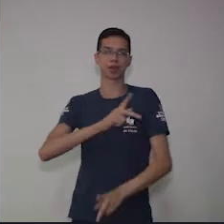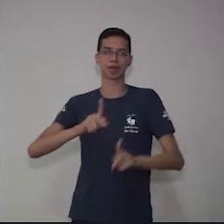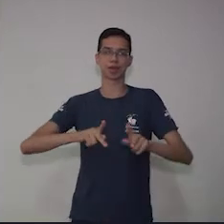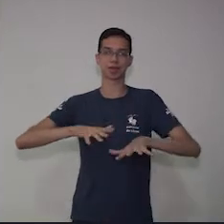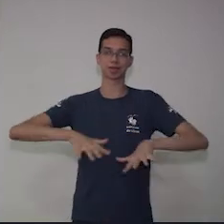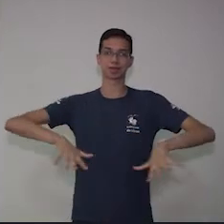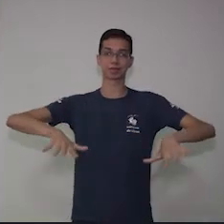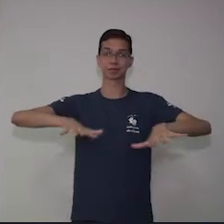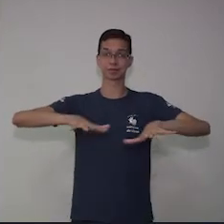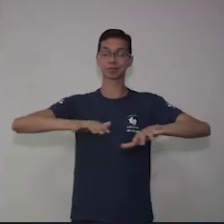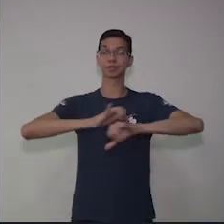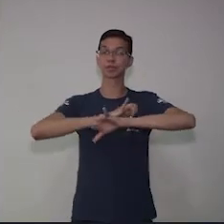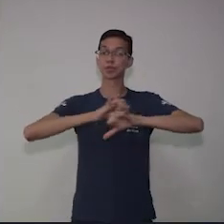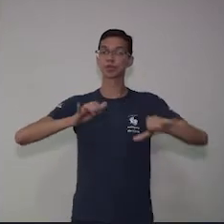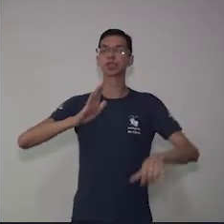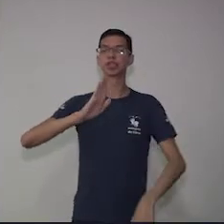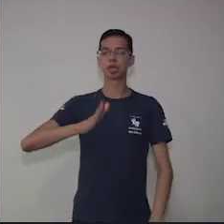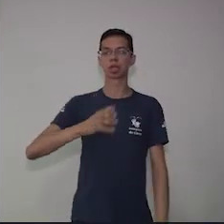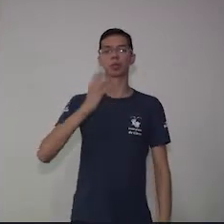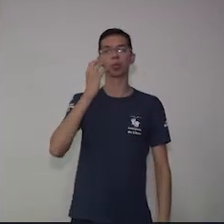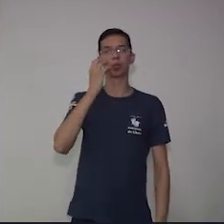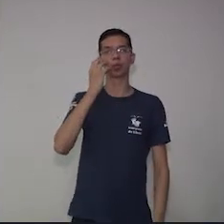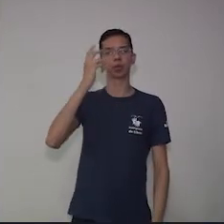já aqui anunciou o prefeito, né?